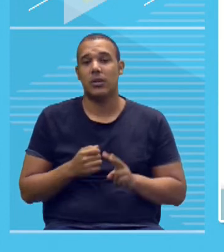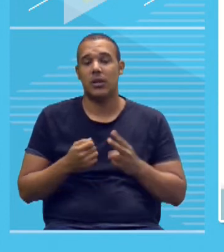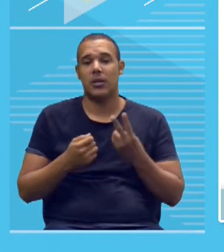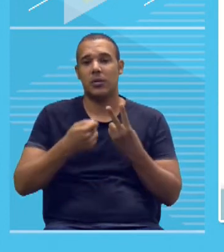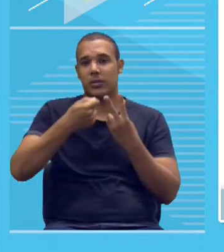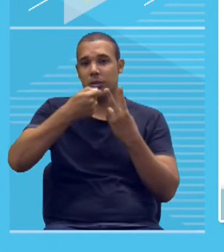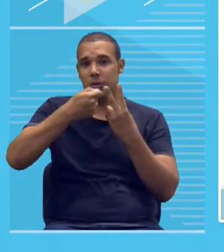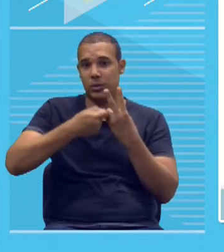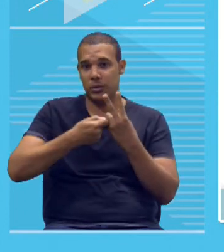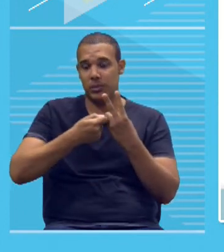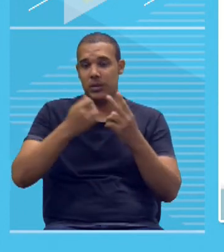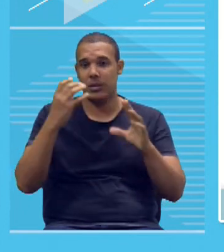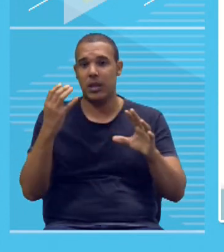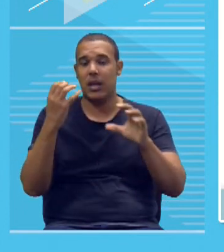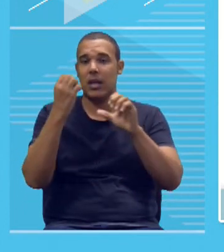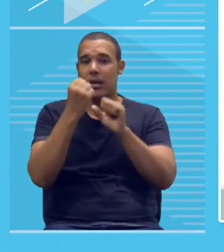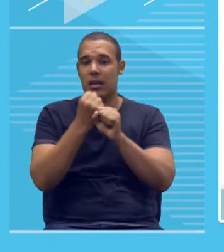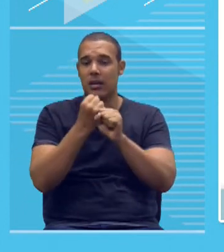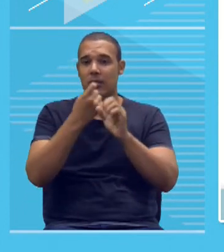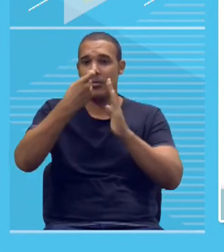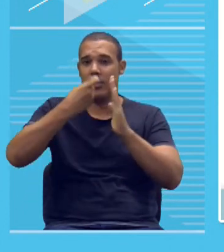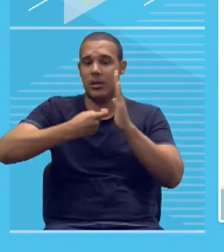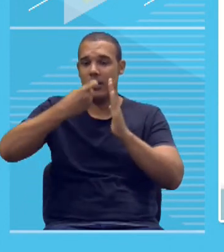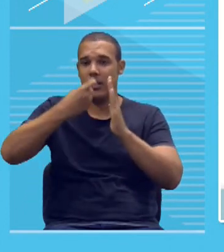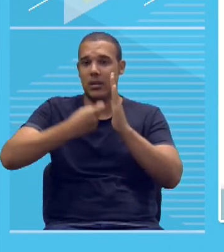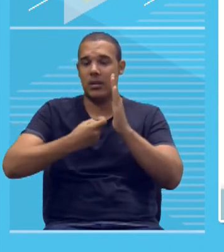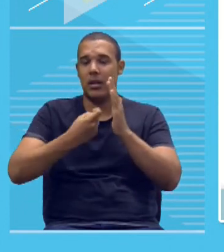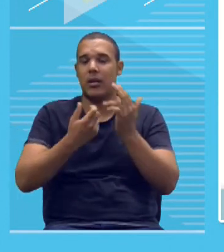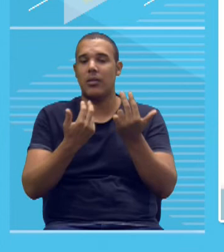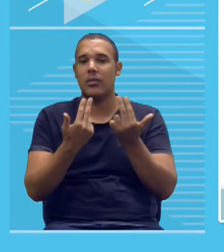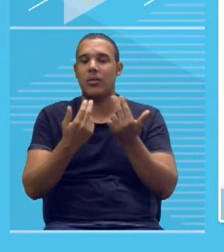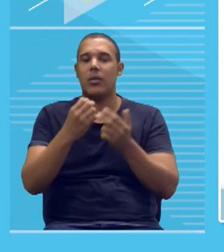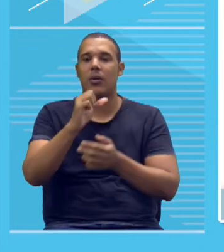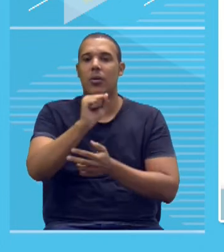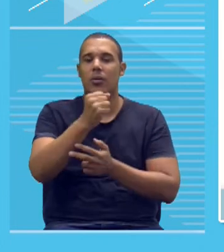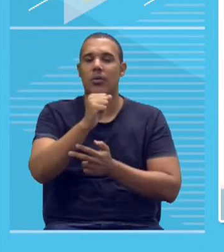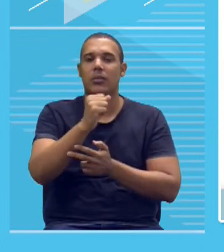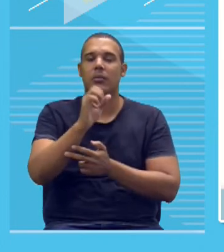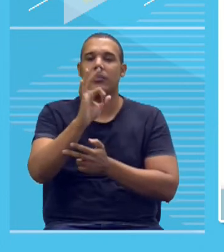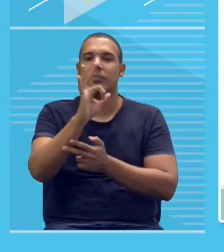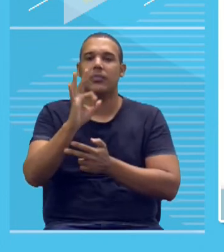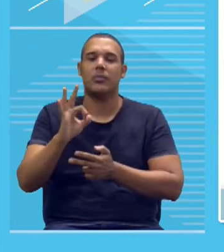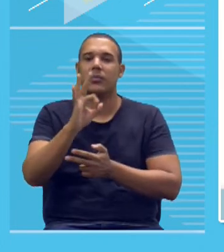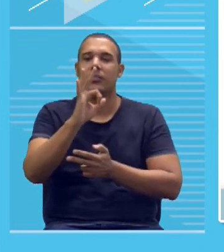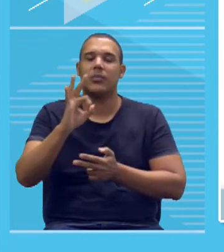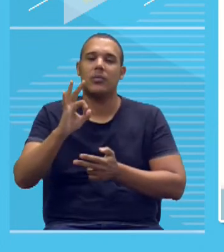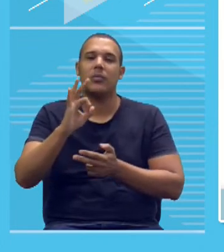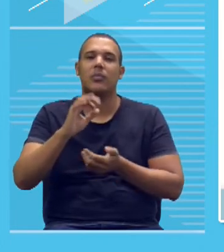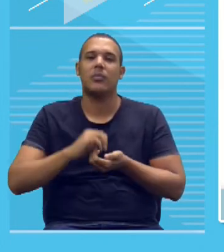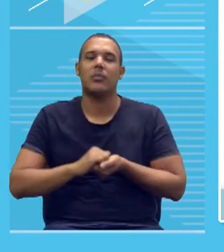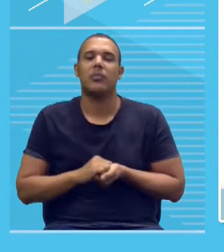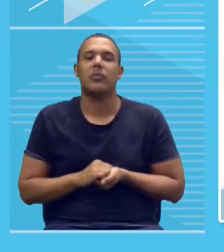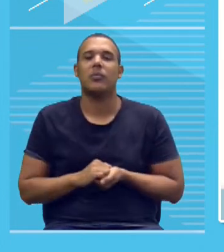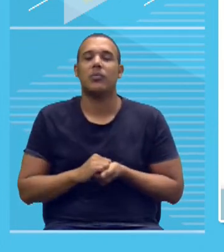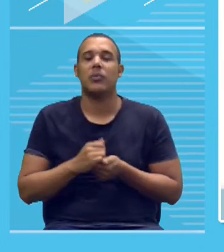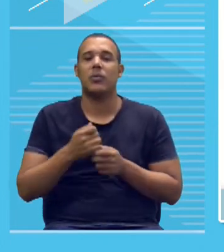Professor uma taxa de exatamente oito por cento ao